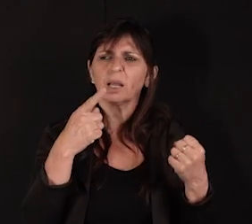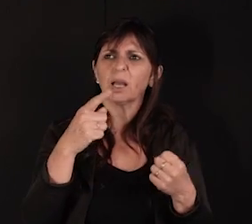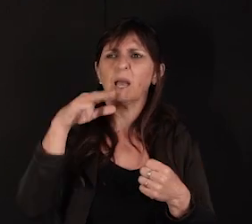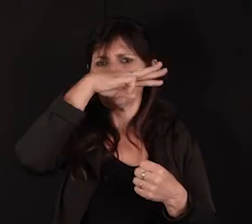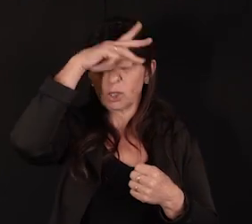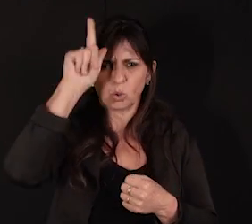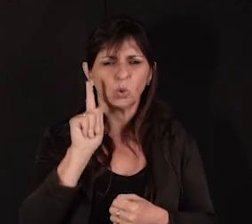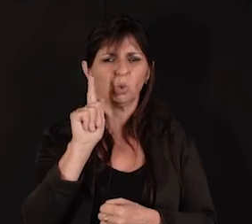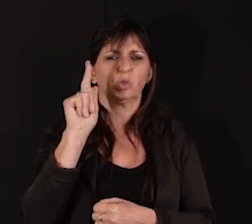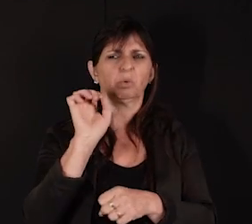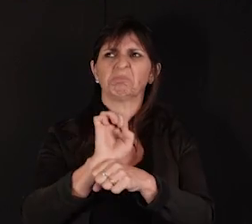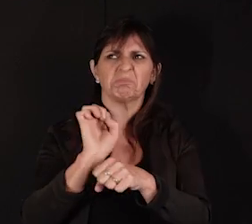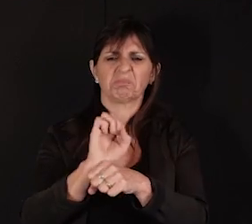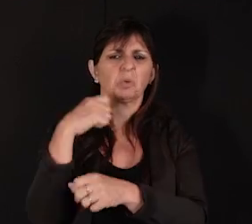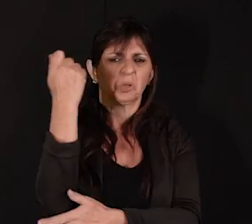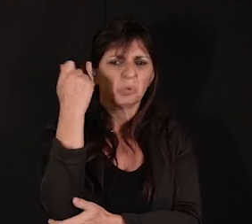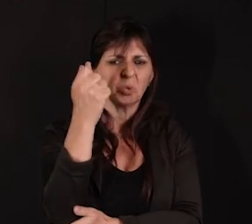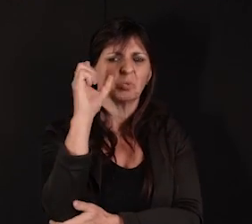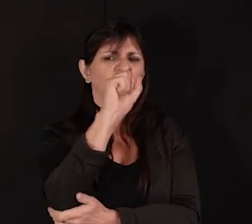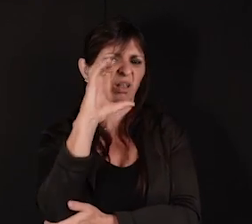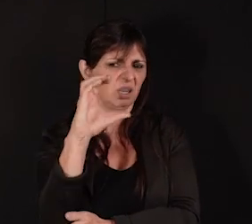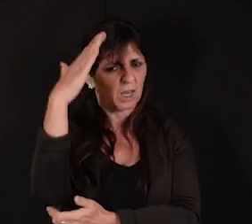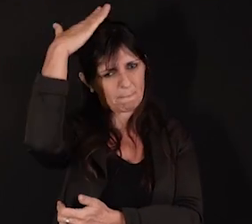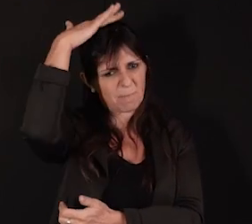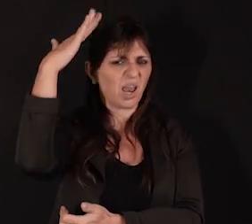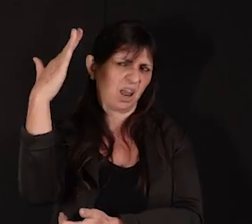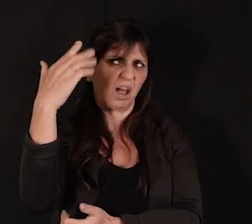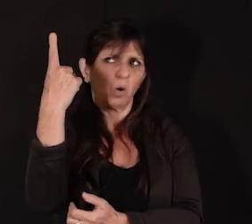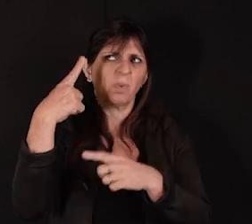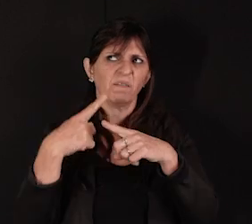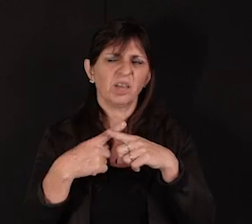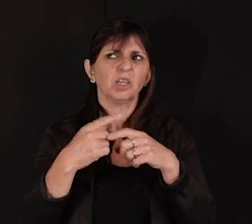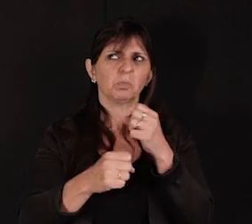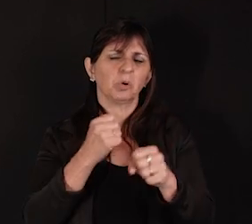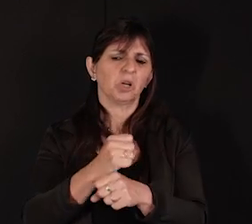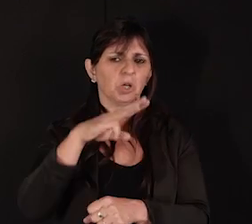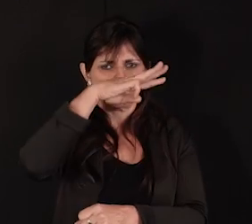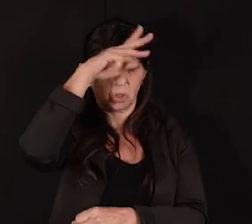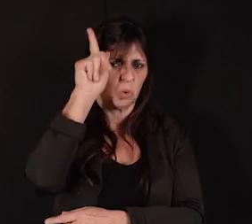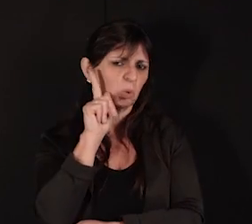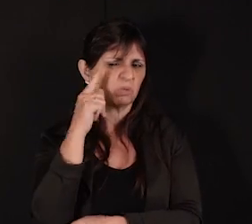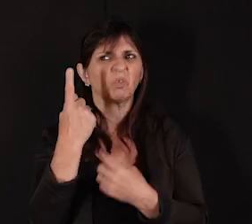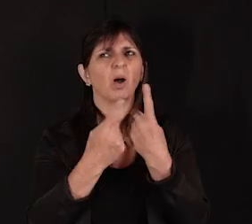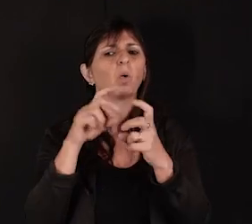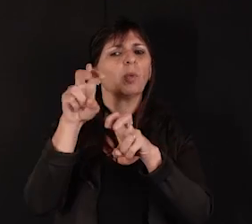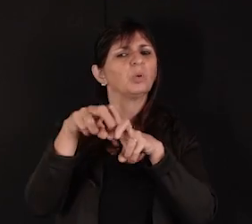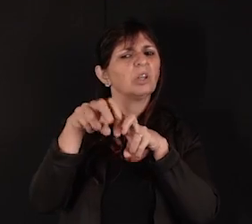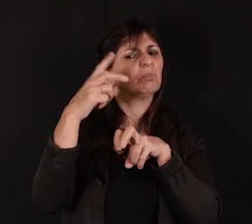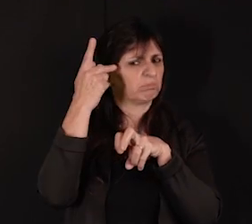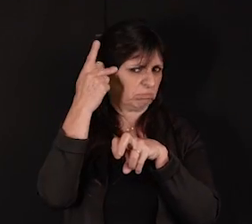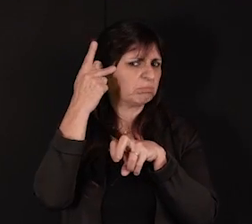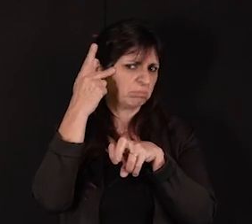uma vez, duas vezes por ano, né? São Paulo, alguma coisa, né? No interior de São Paulo a gente toca